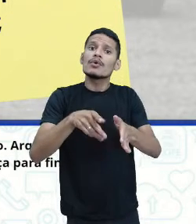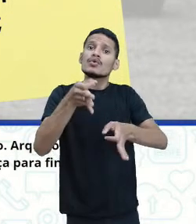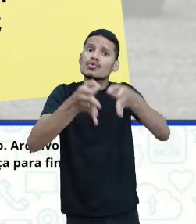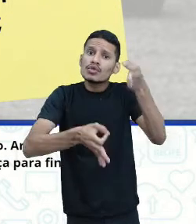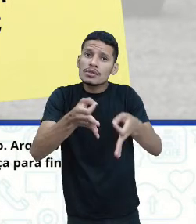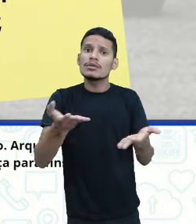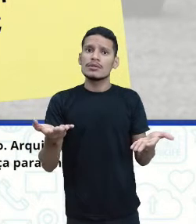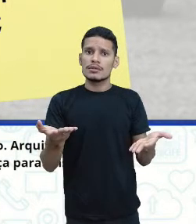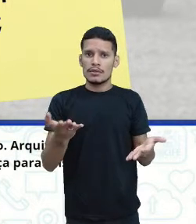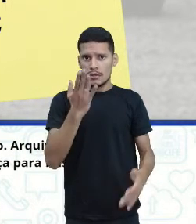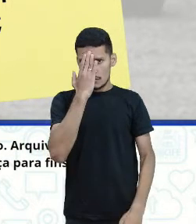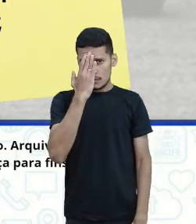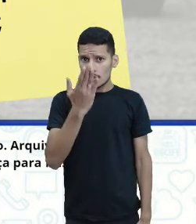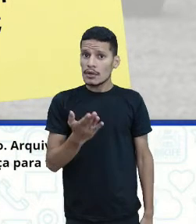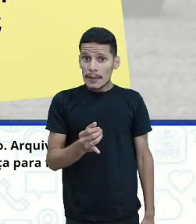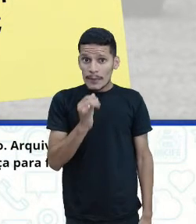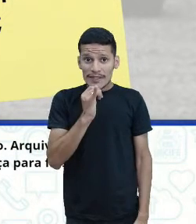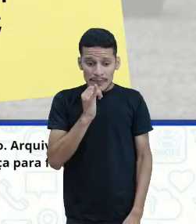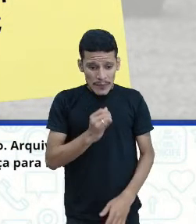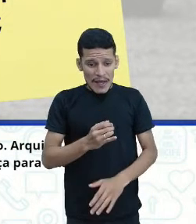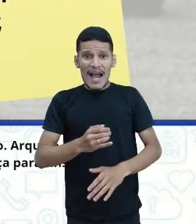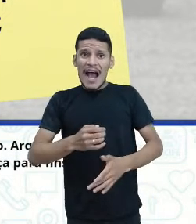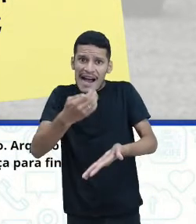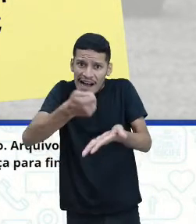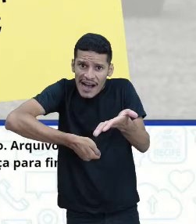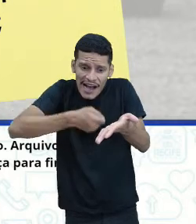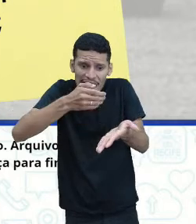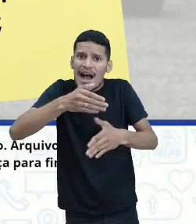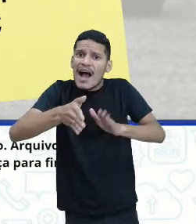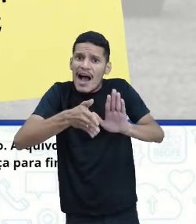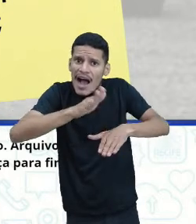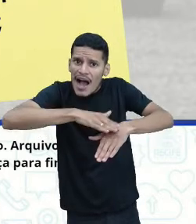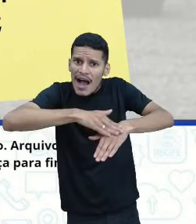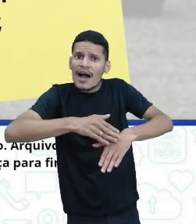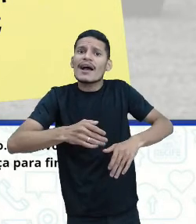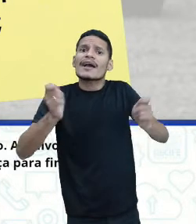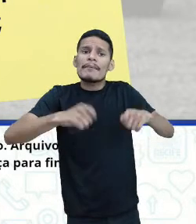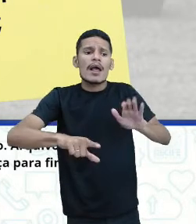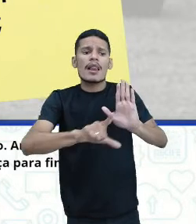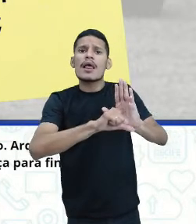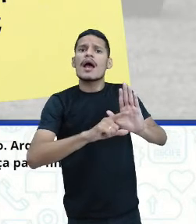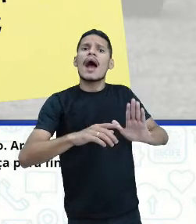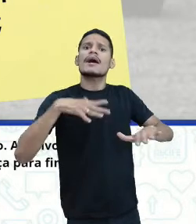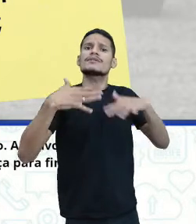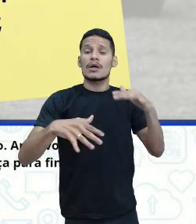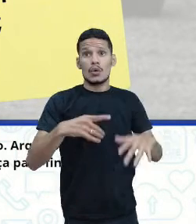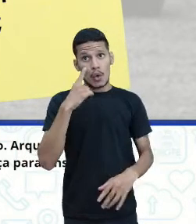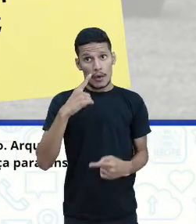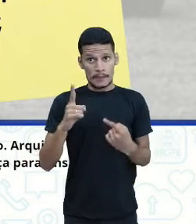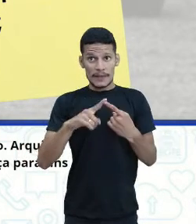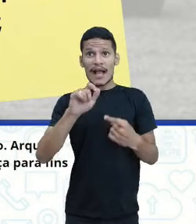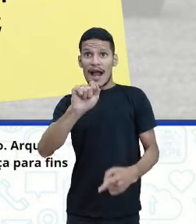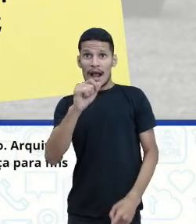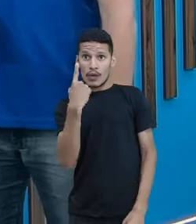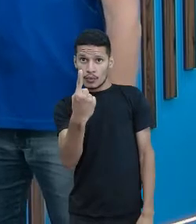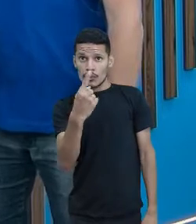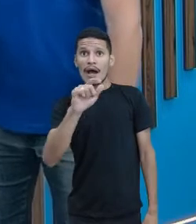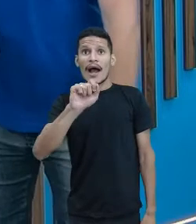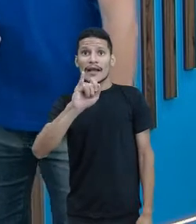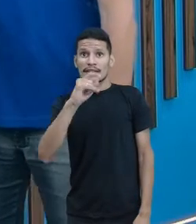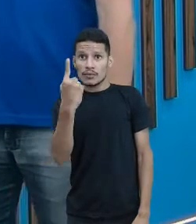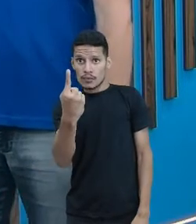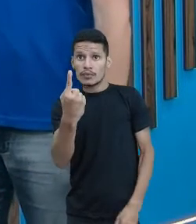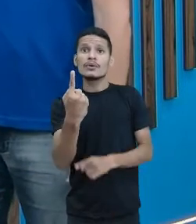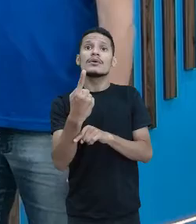tá certo? De atos que legalizavam as ações. Então, o primeiro ato, que foi o ato institucional número 1, né, de